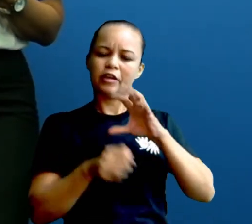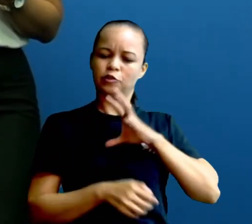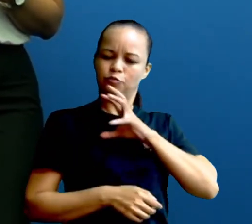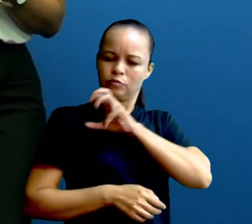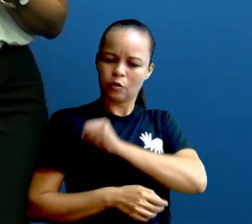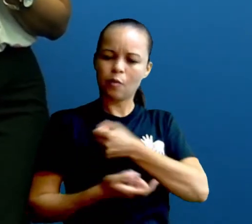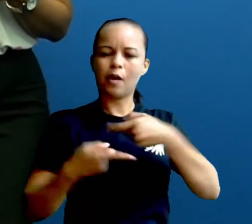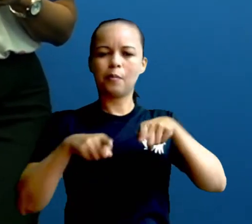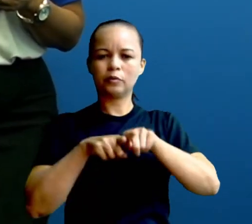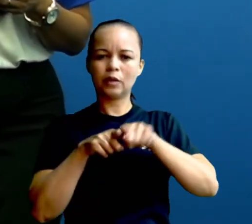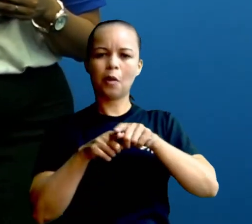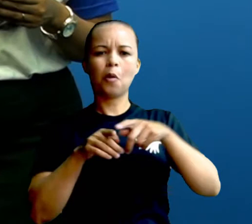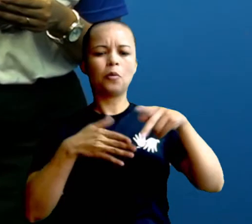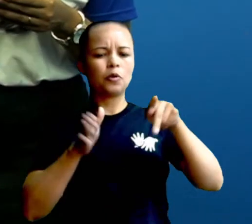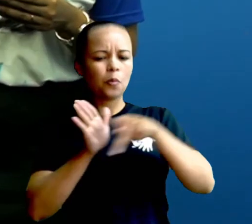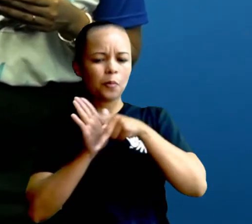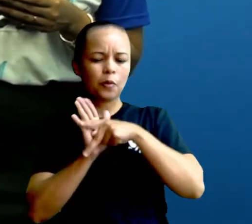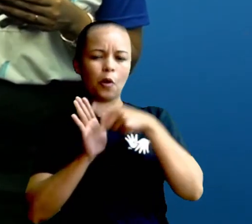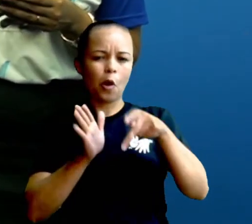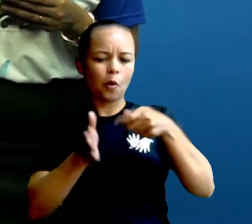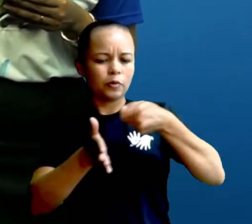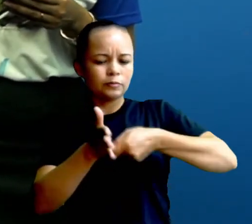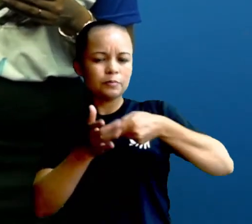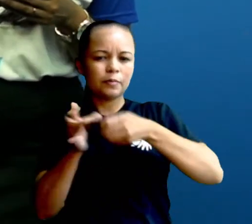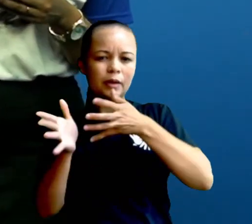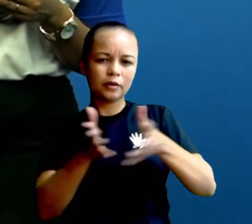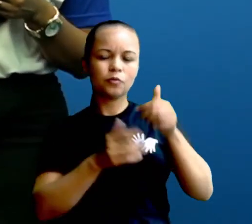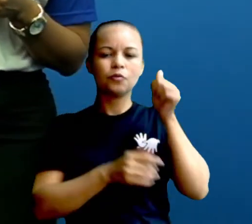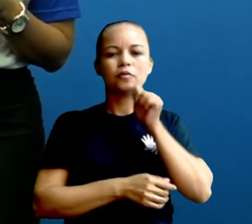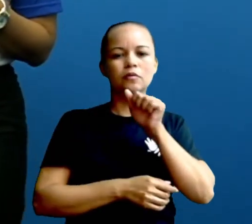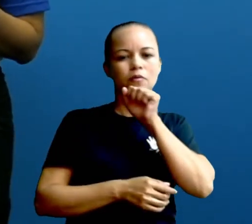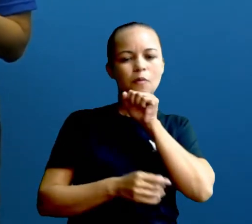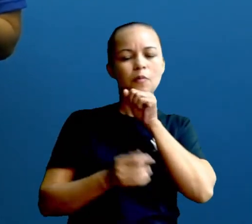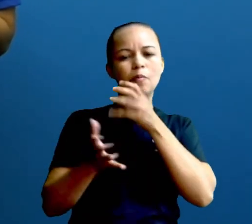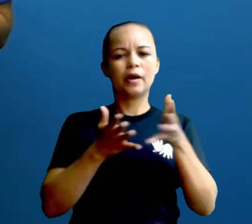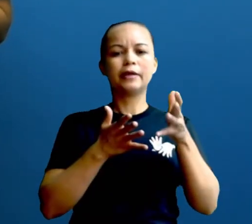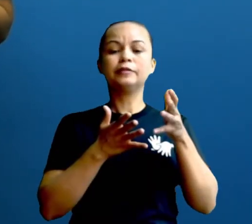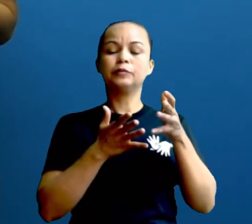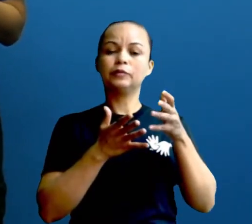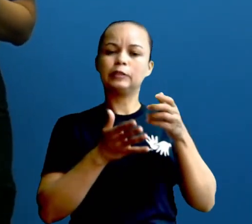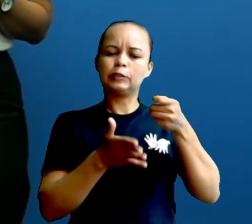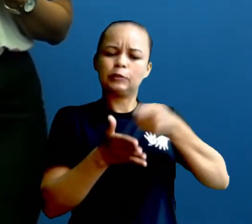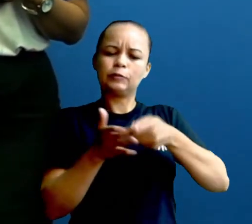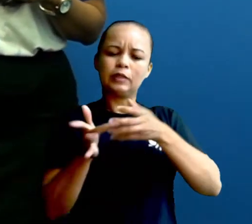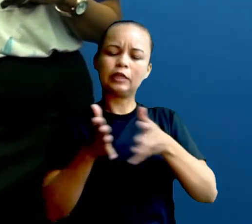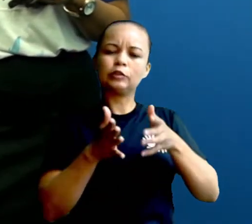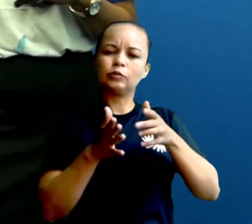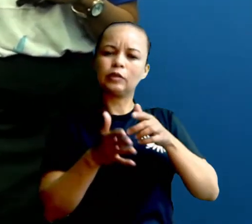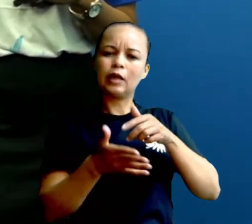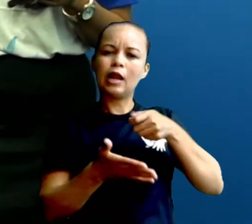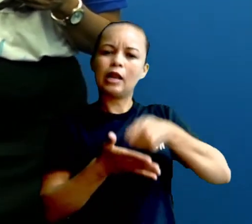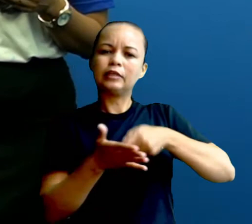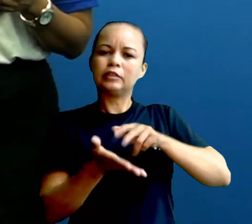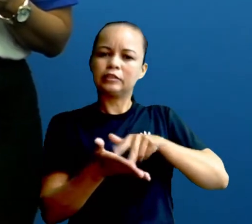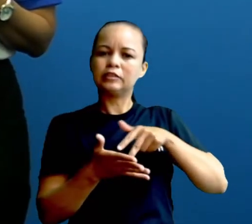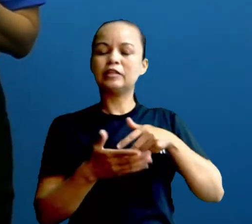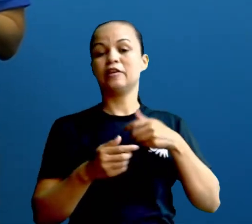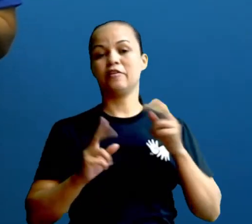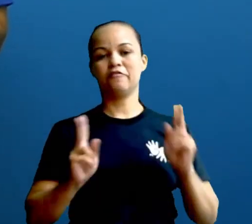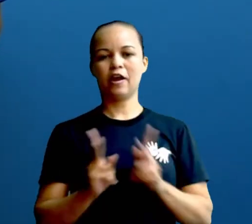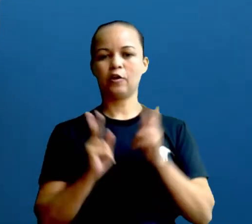seu amor. Sabe do seu próprio empenho, como mãe, seu desempenho, durante toda essa lida e assim